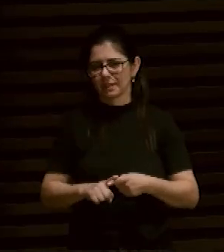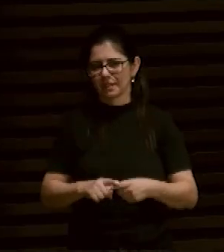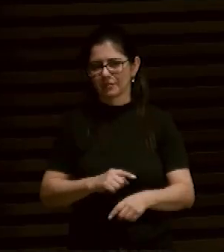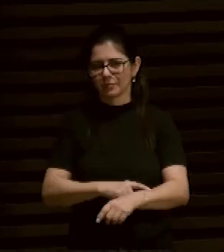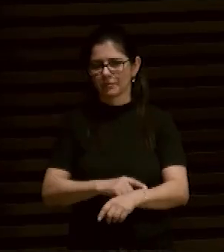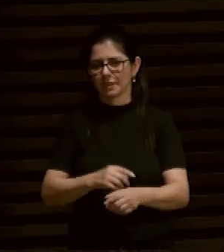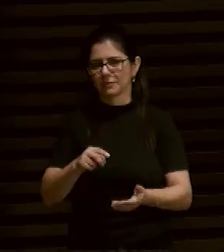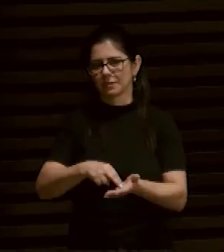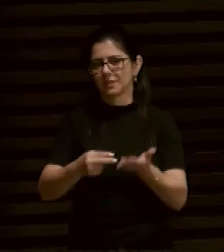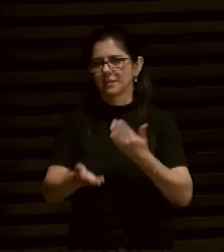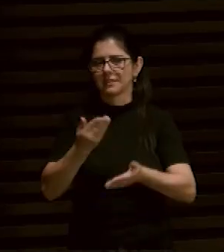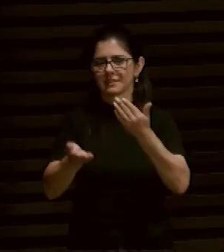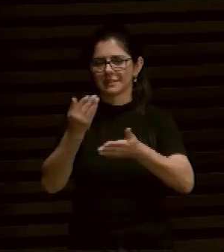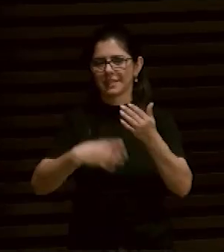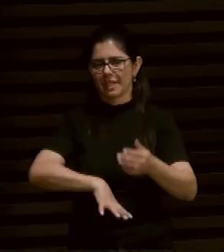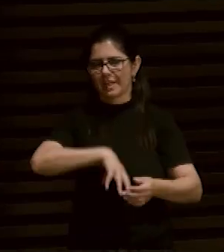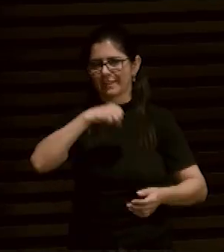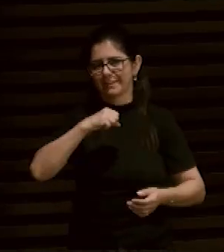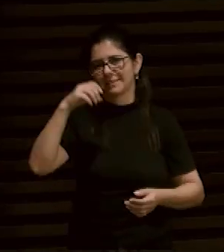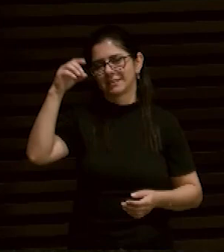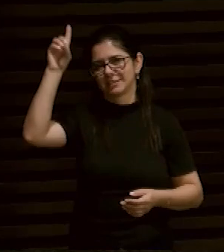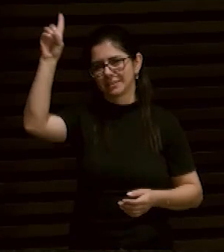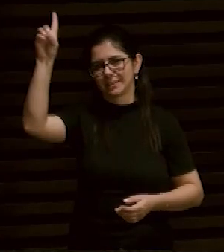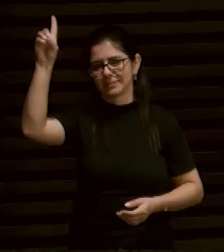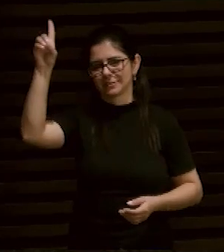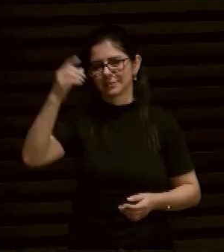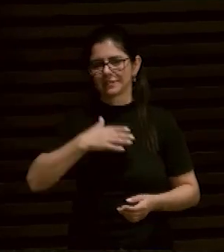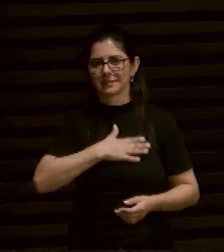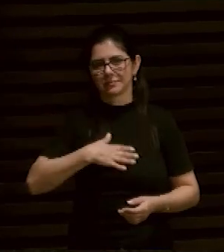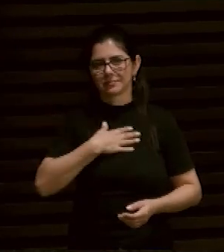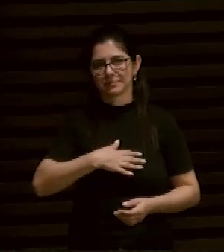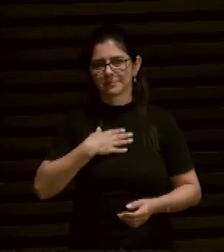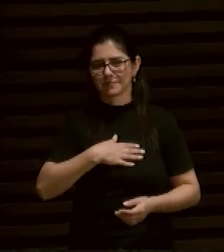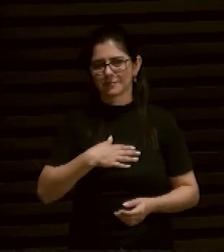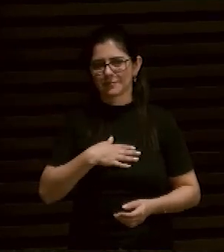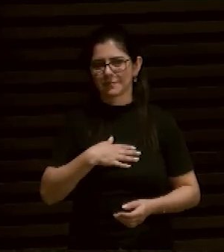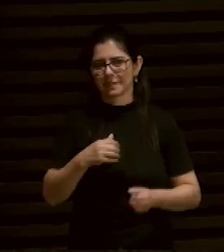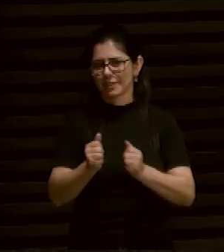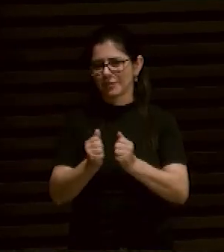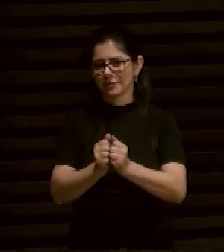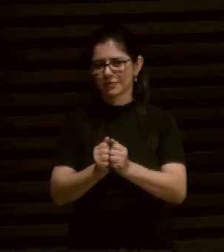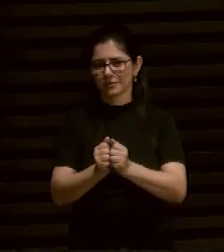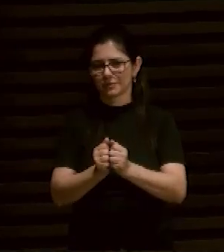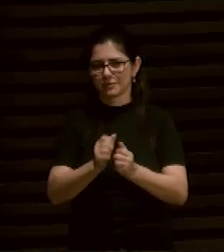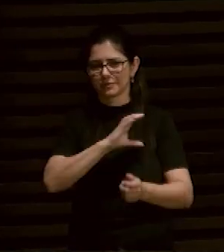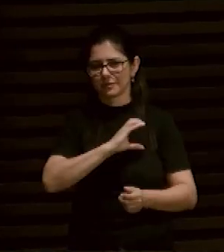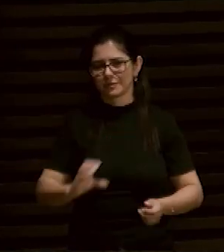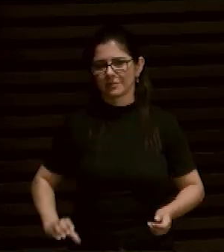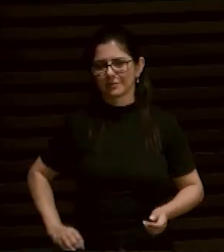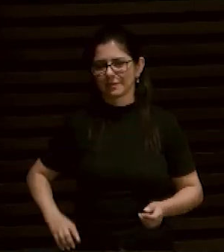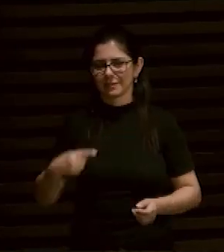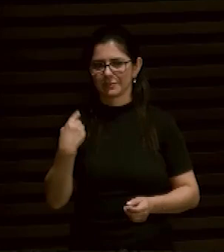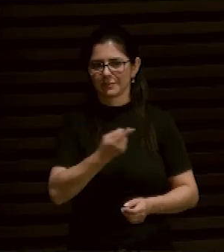irmãos, a ira de Deus tivesse sido satisfeita. E também que juntamente com ele, irmãos, nós tivéssemos morrido